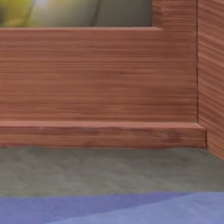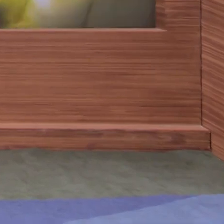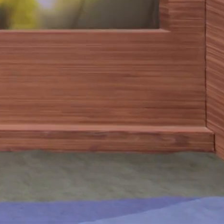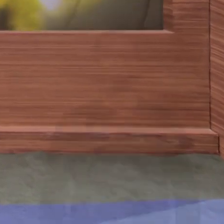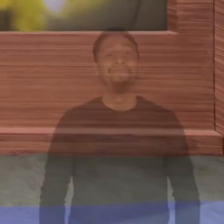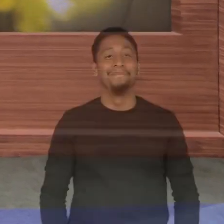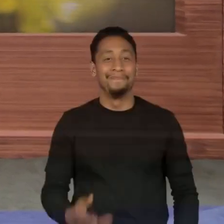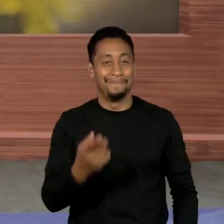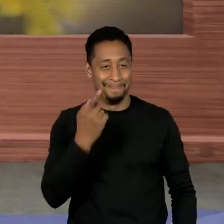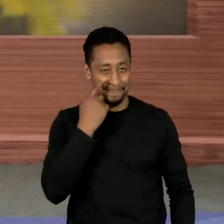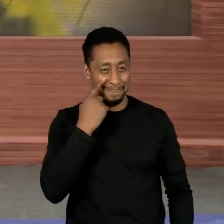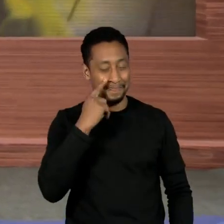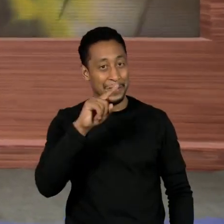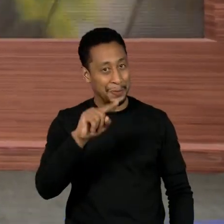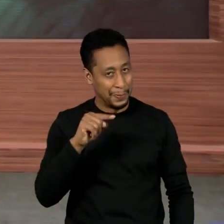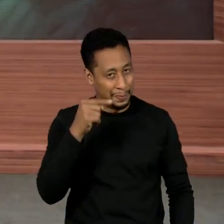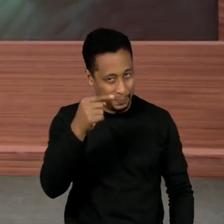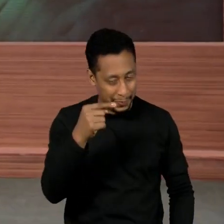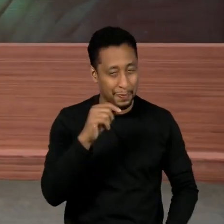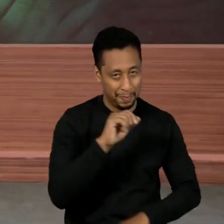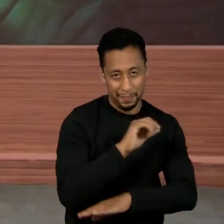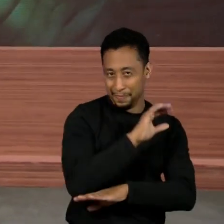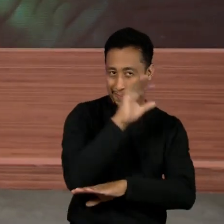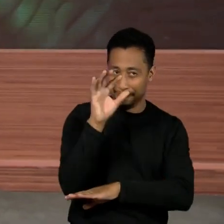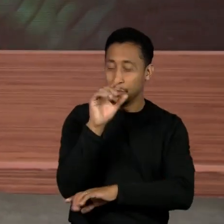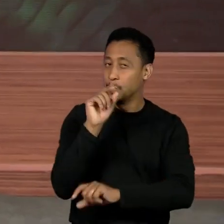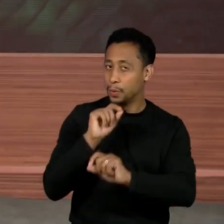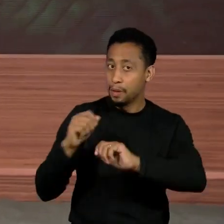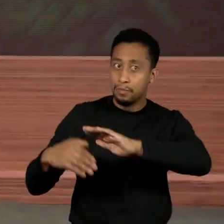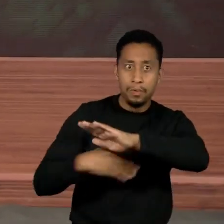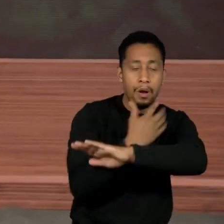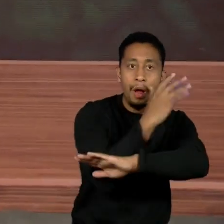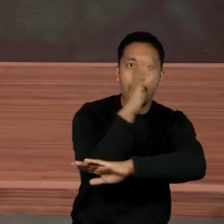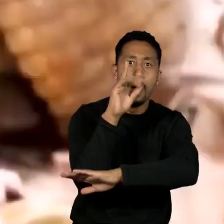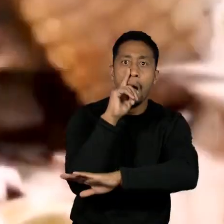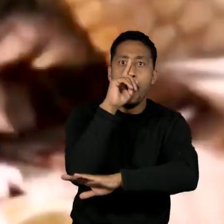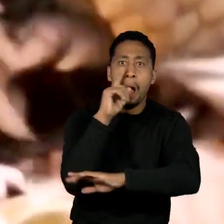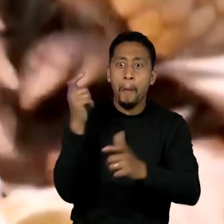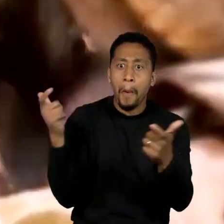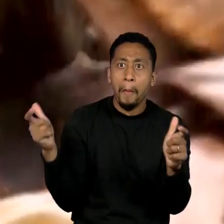Logo mais, aqui no Repórter Eco, biodiversidade ameaçada.